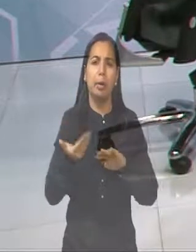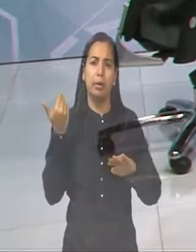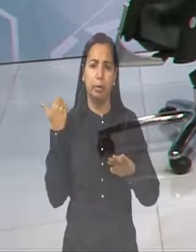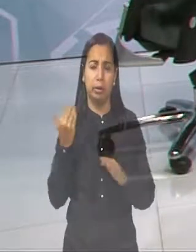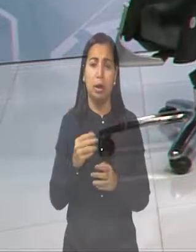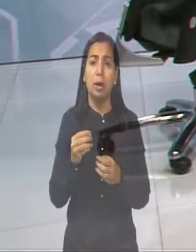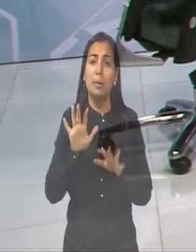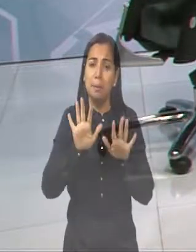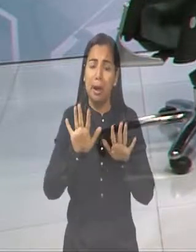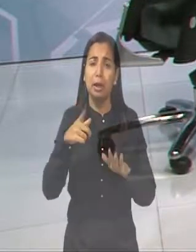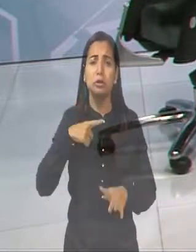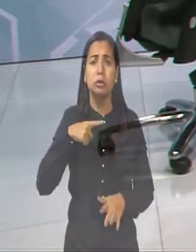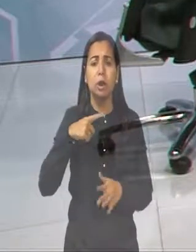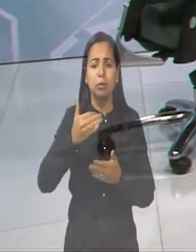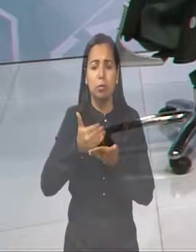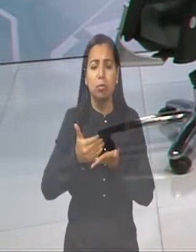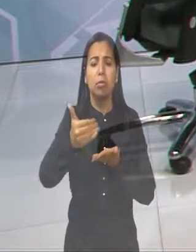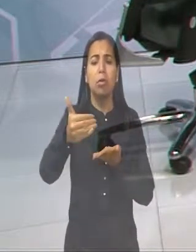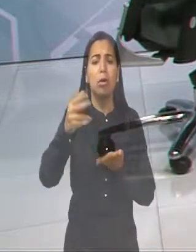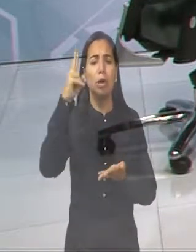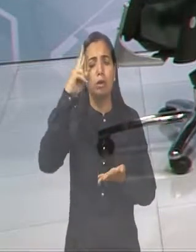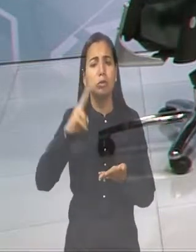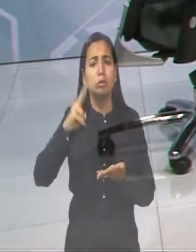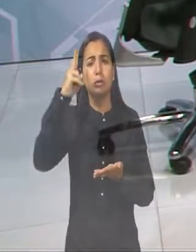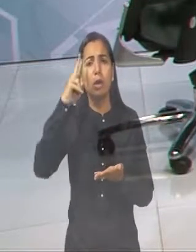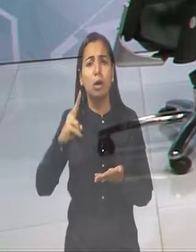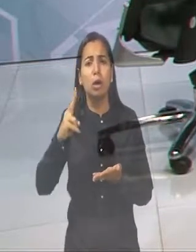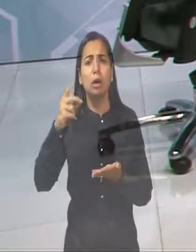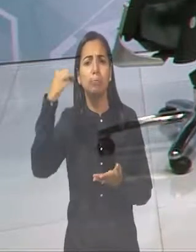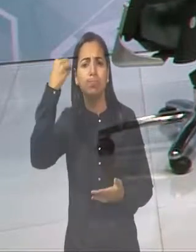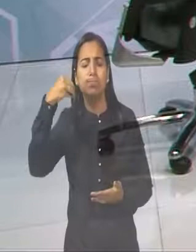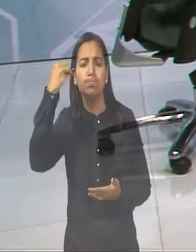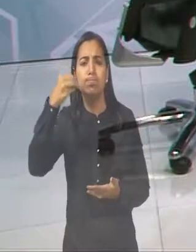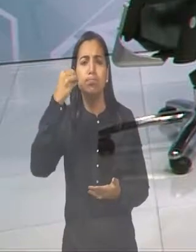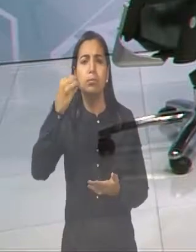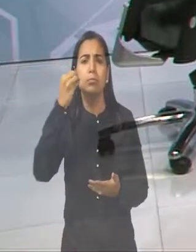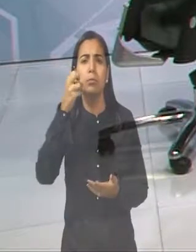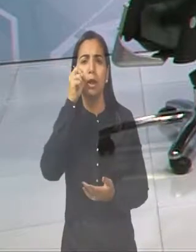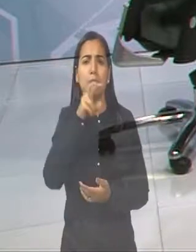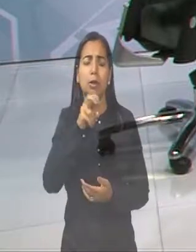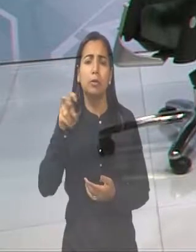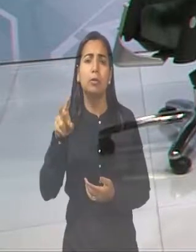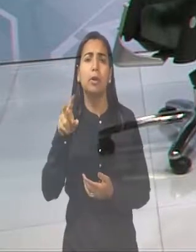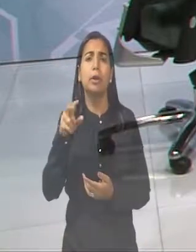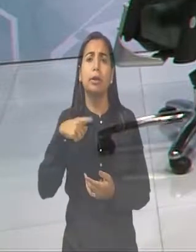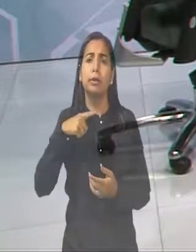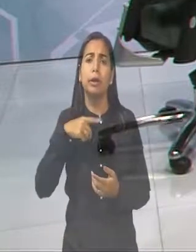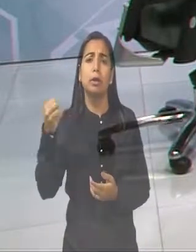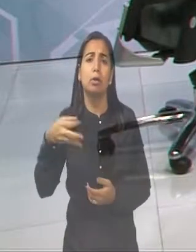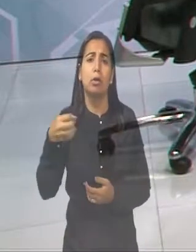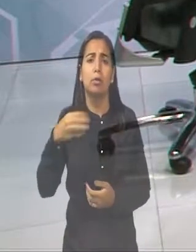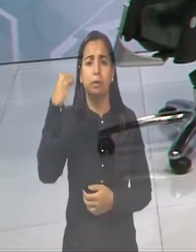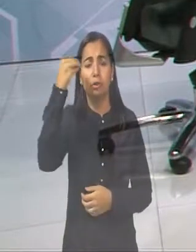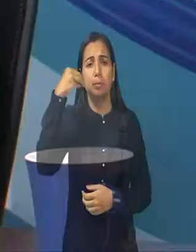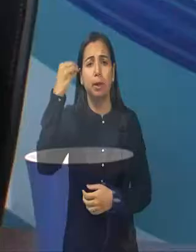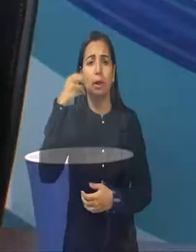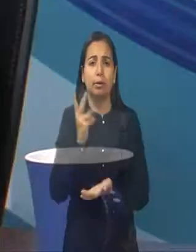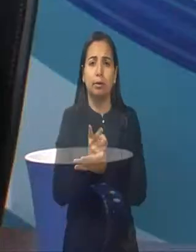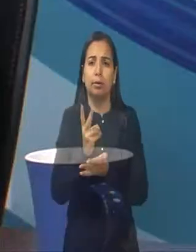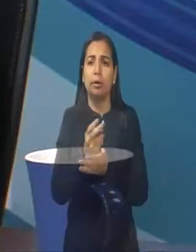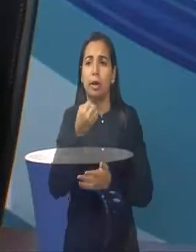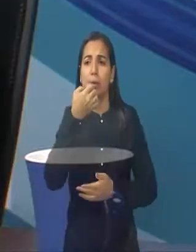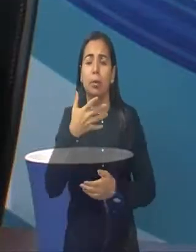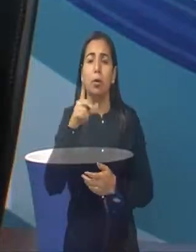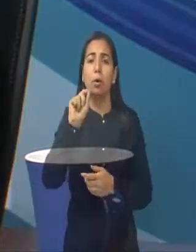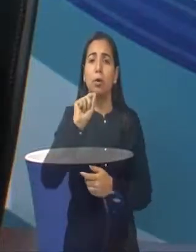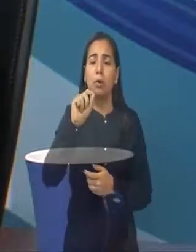até que certas experiências históricas caíram. Quem dizia isso é quem apoiava certas experiências históricas que caíram e foram